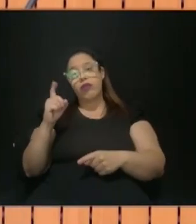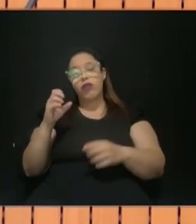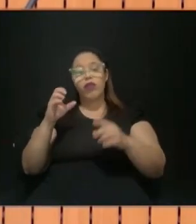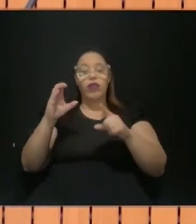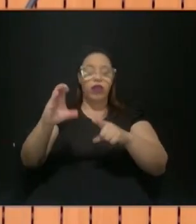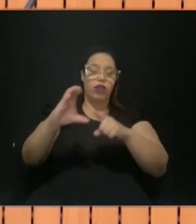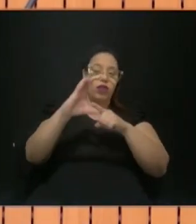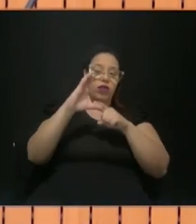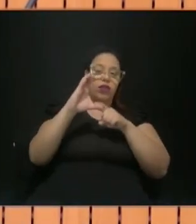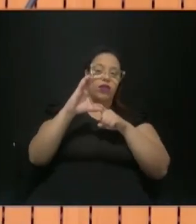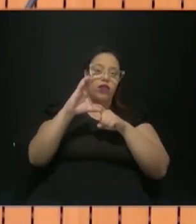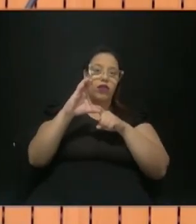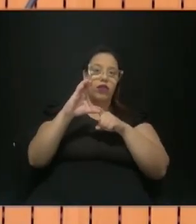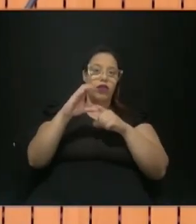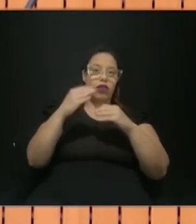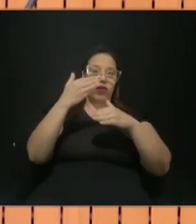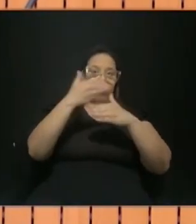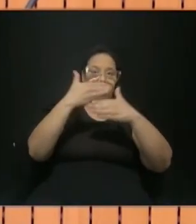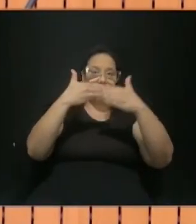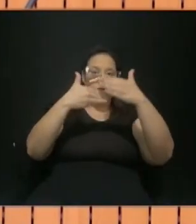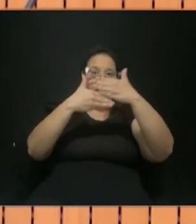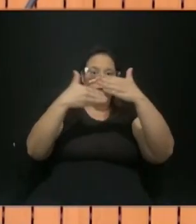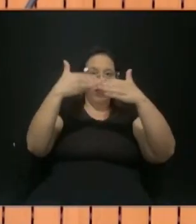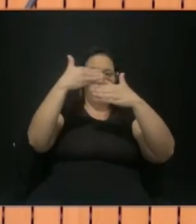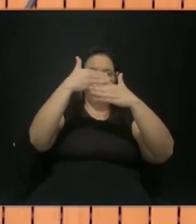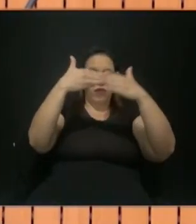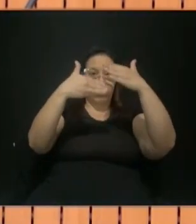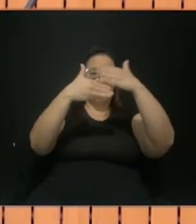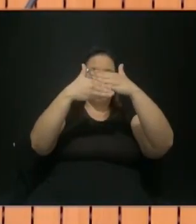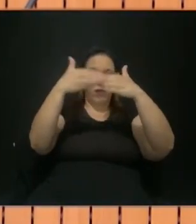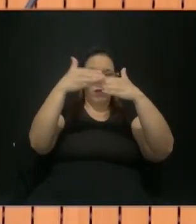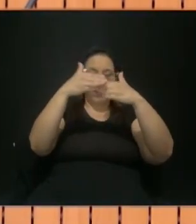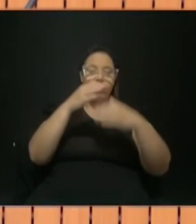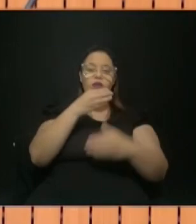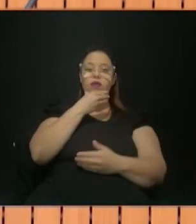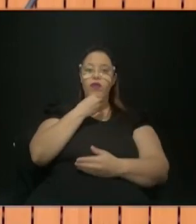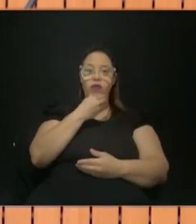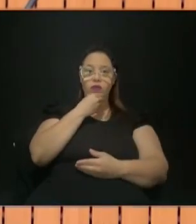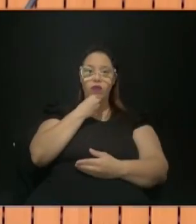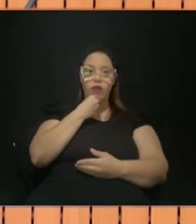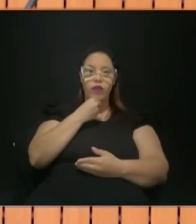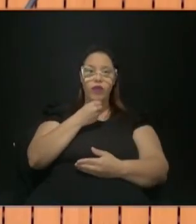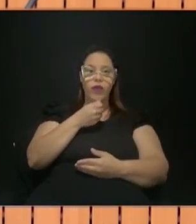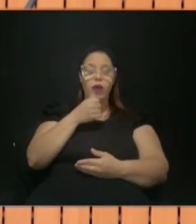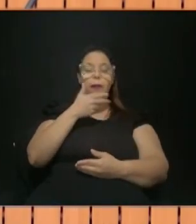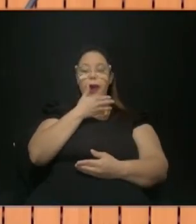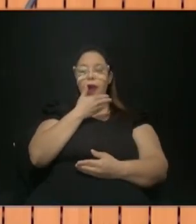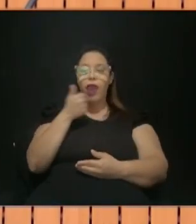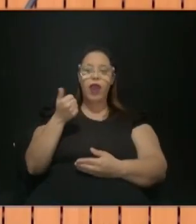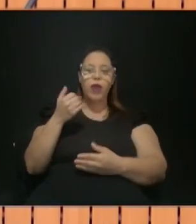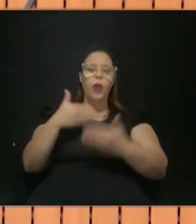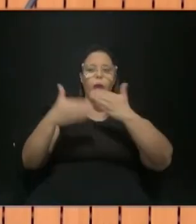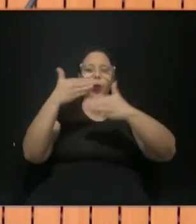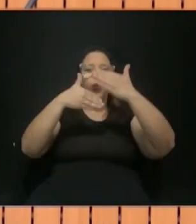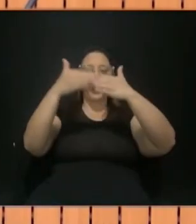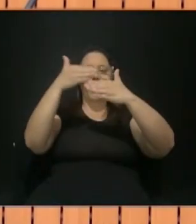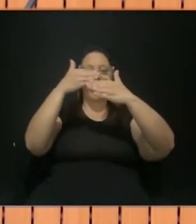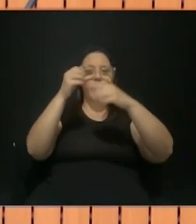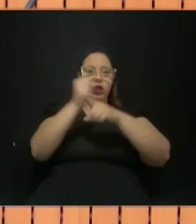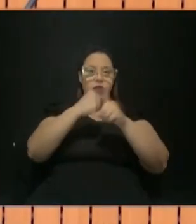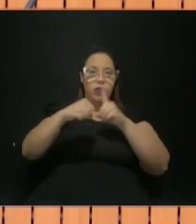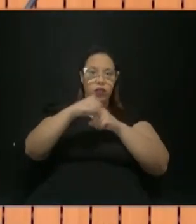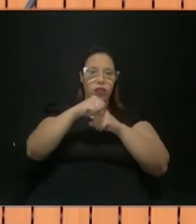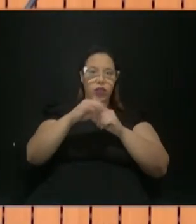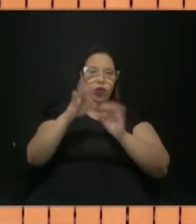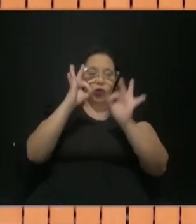os tijolos, que são os maçons, que são os homens, torná-los cada vez melhores para construir uma sociedade mais